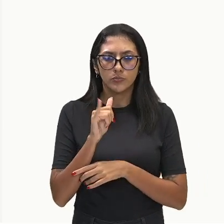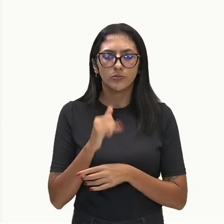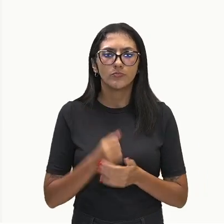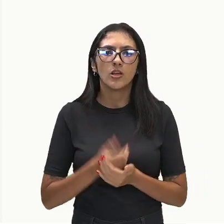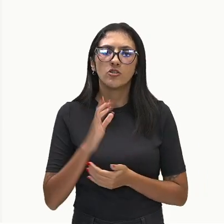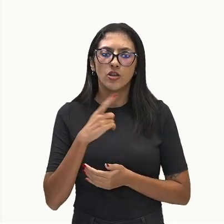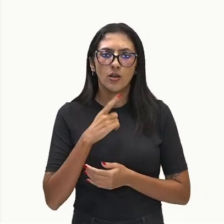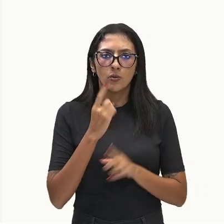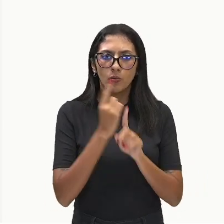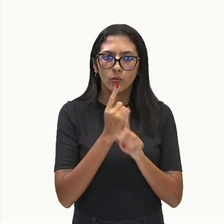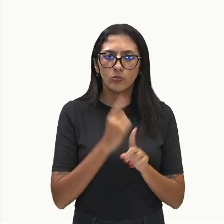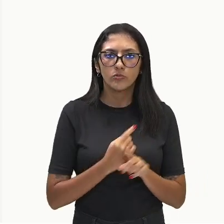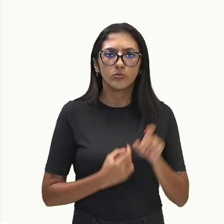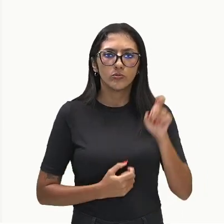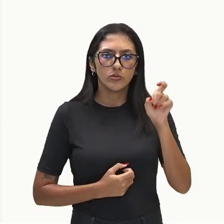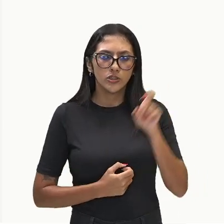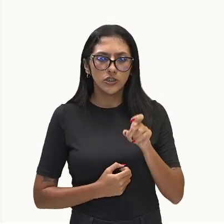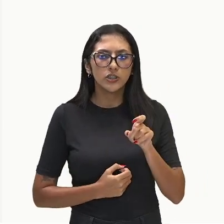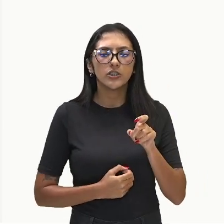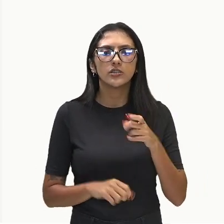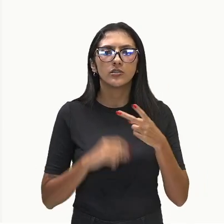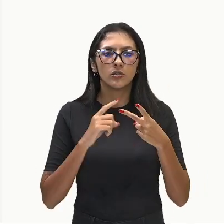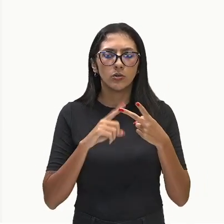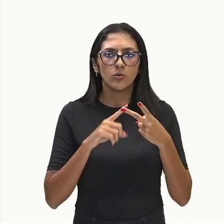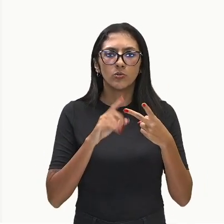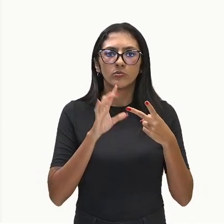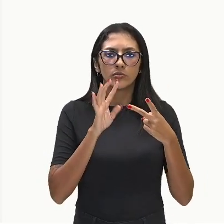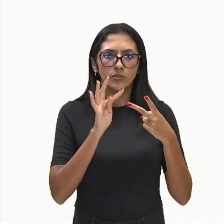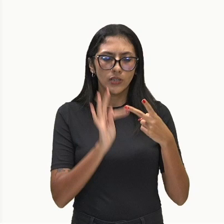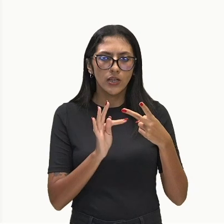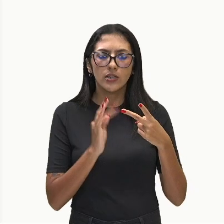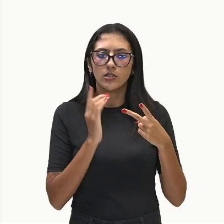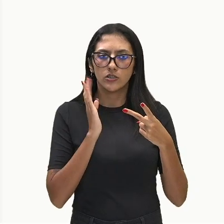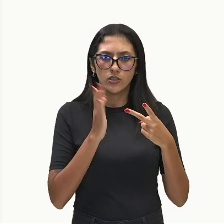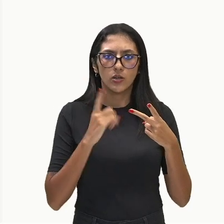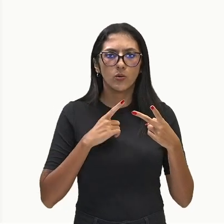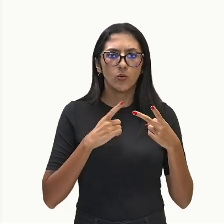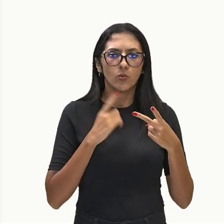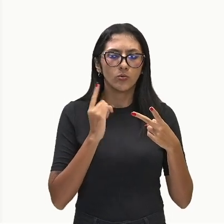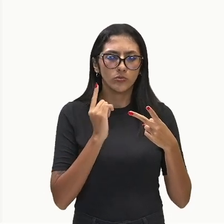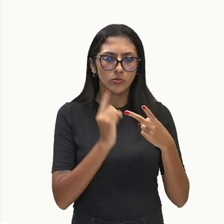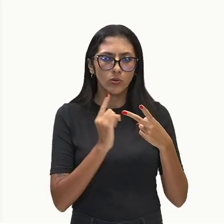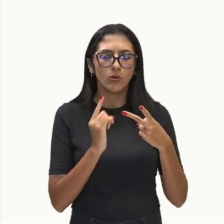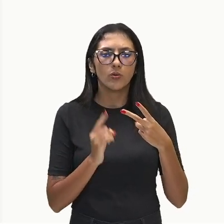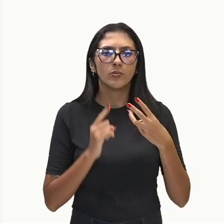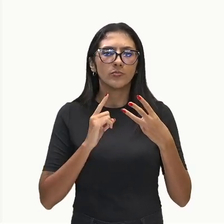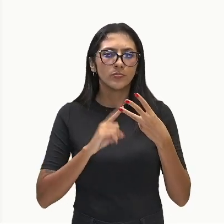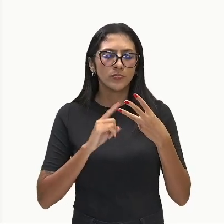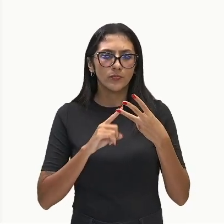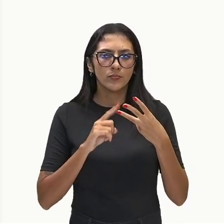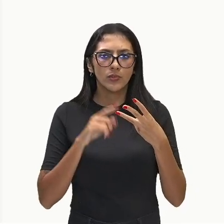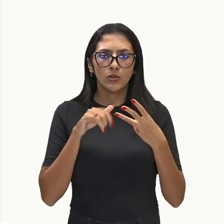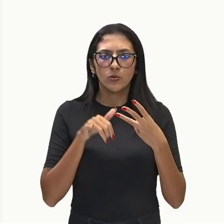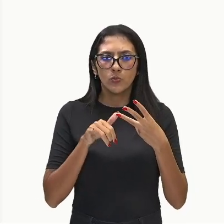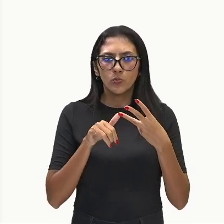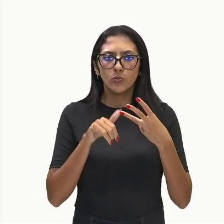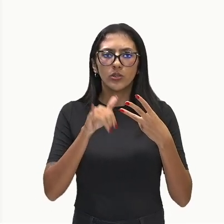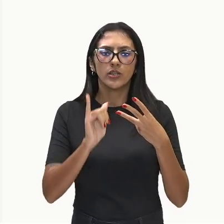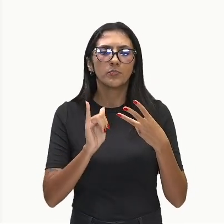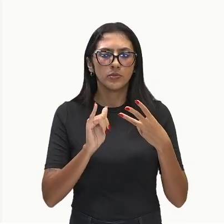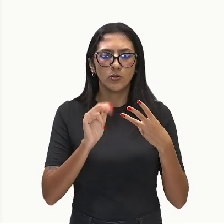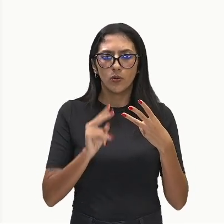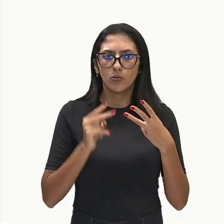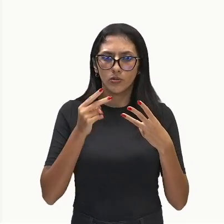ao quadrado é 64, t ao quadrado vai ser 64 sobre 17 ao quadrado, mais y